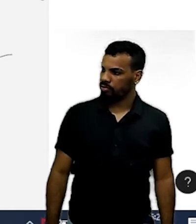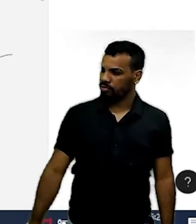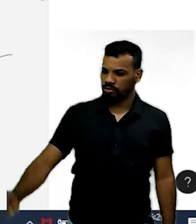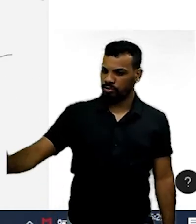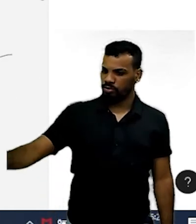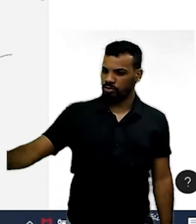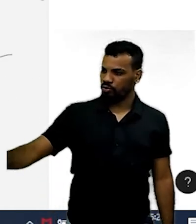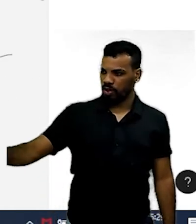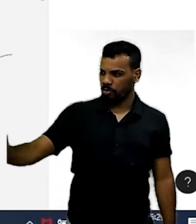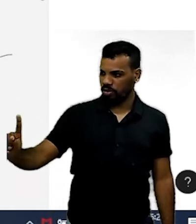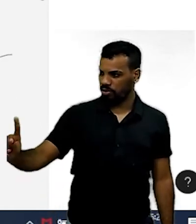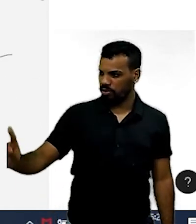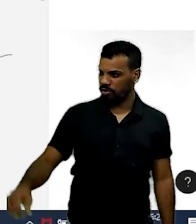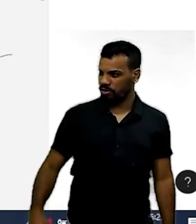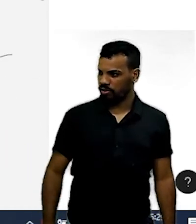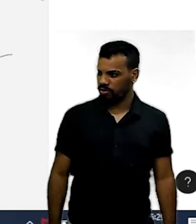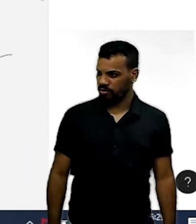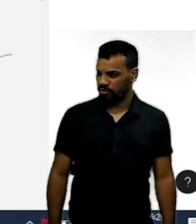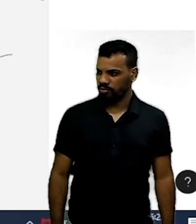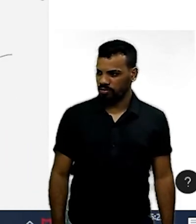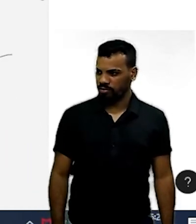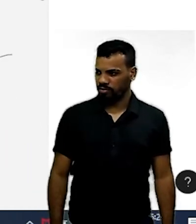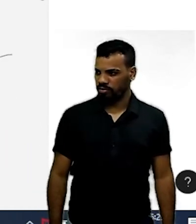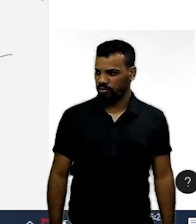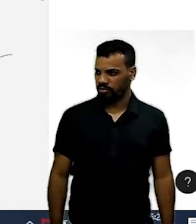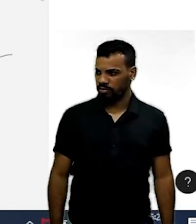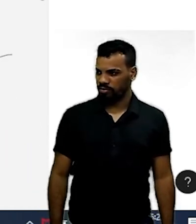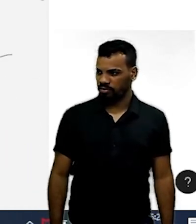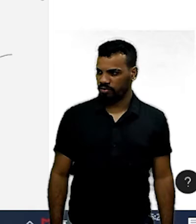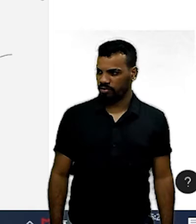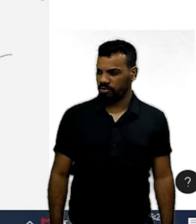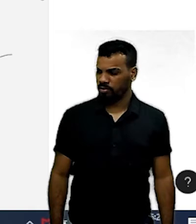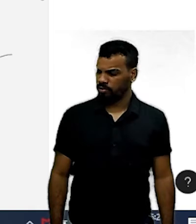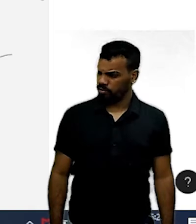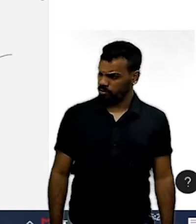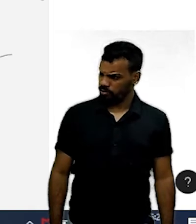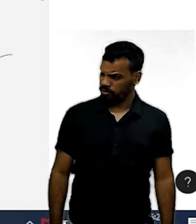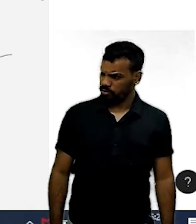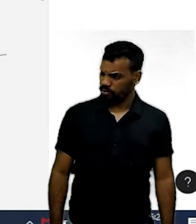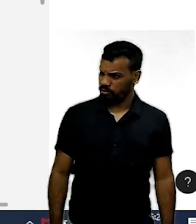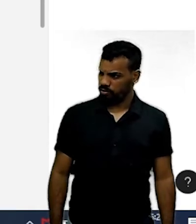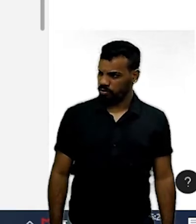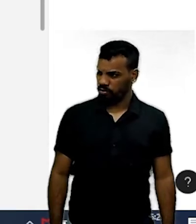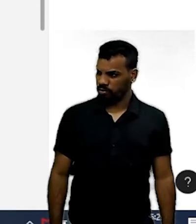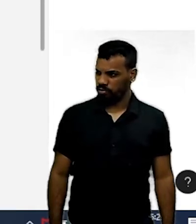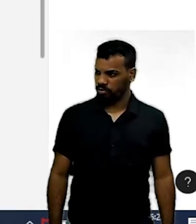E aqui acabamos nossa parte do menu superior. Aqui do lado,